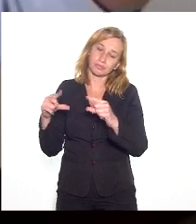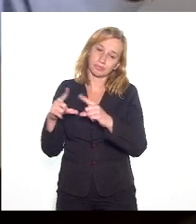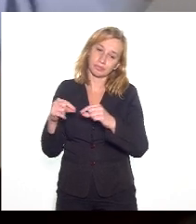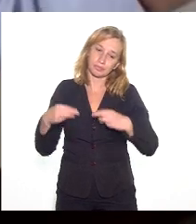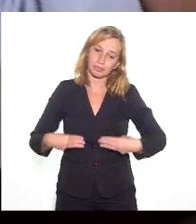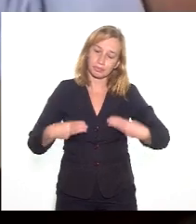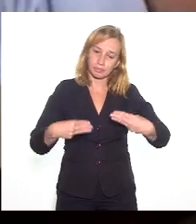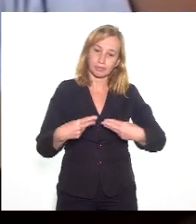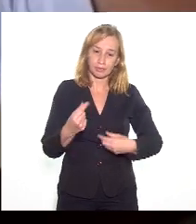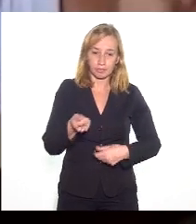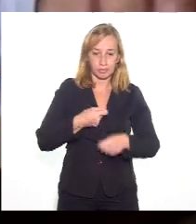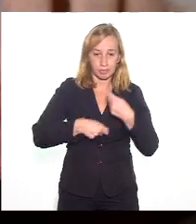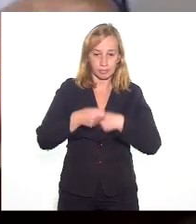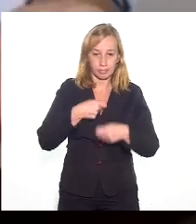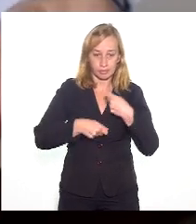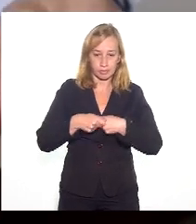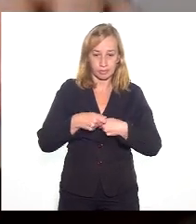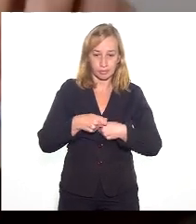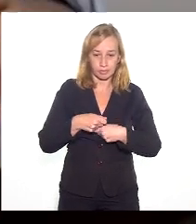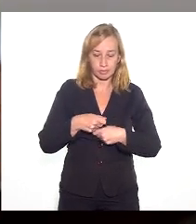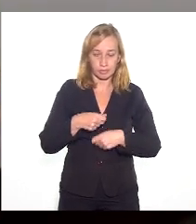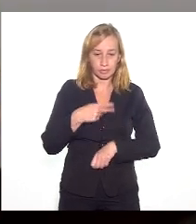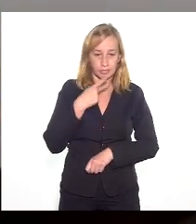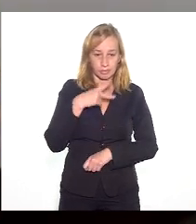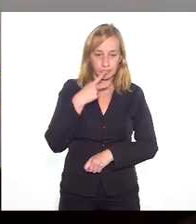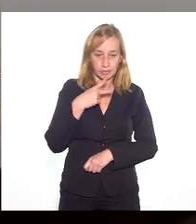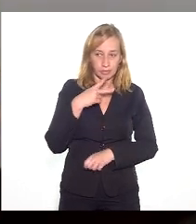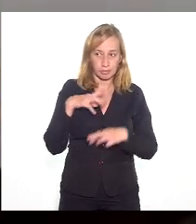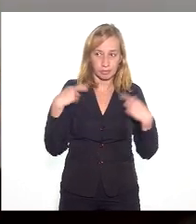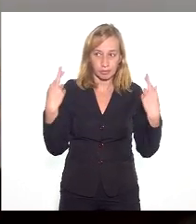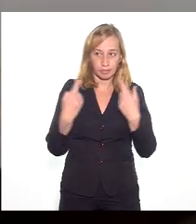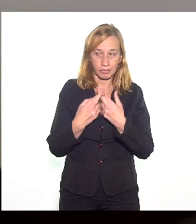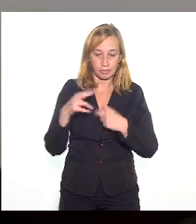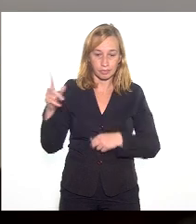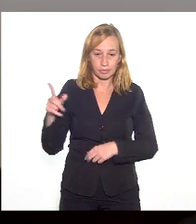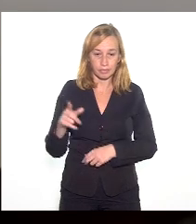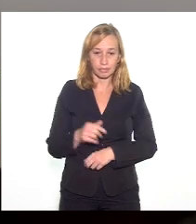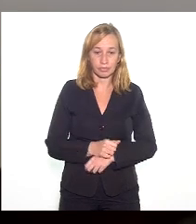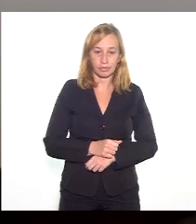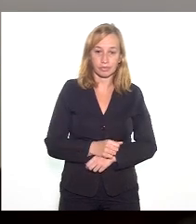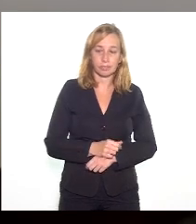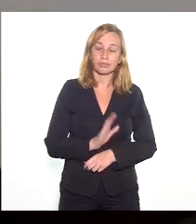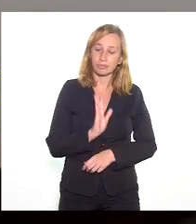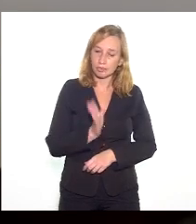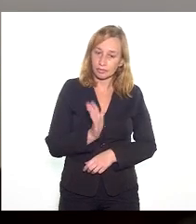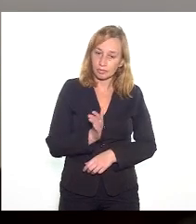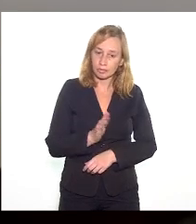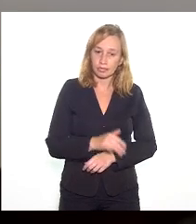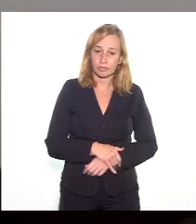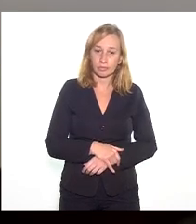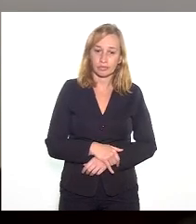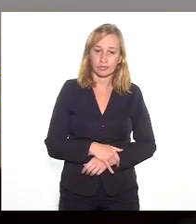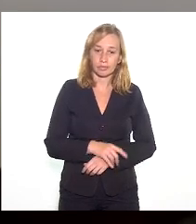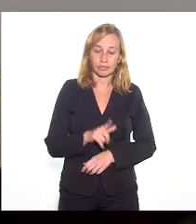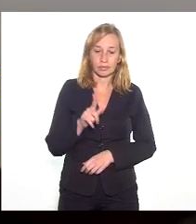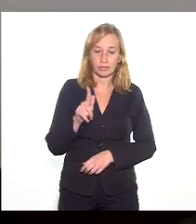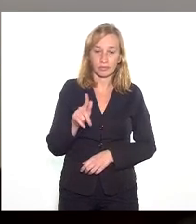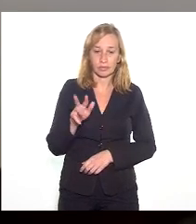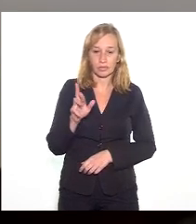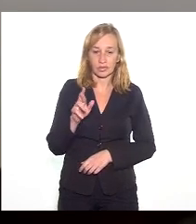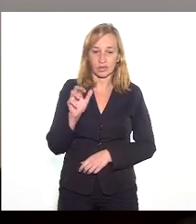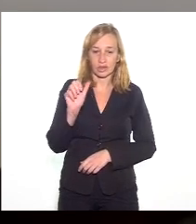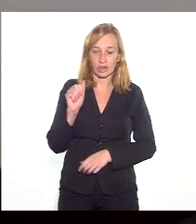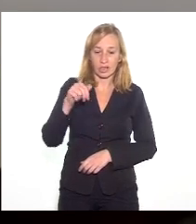reunião ministerial, que foi vazada, que ele tinha colocado já uma granada